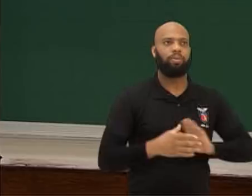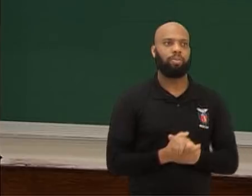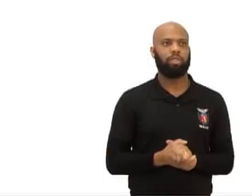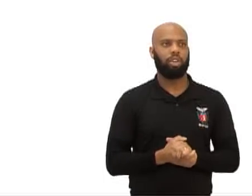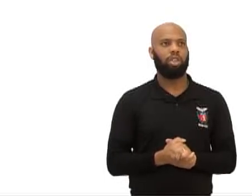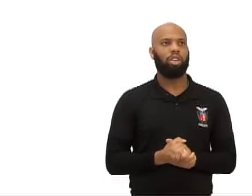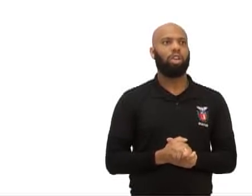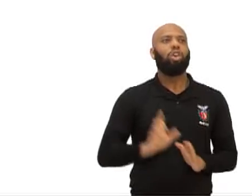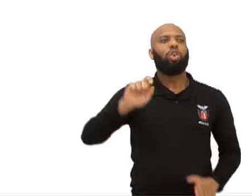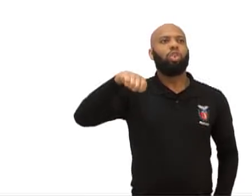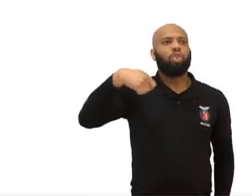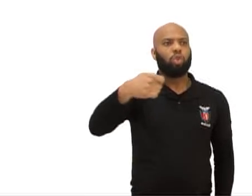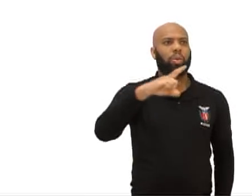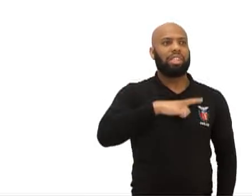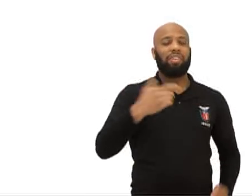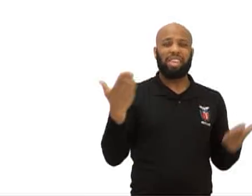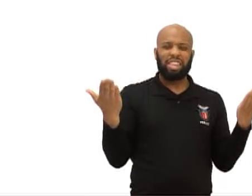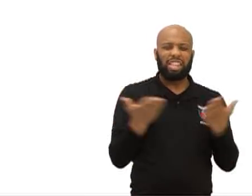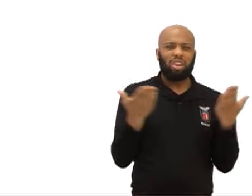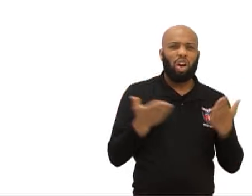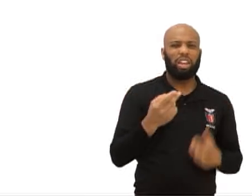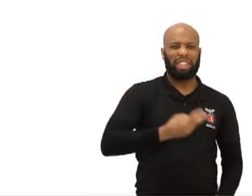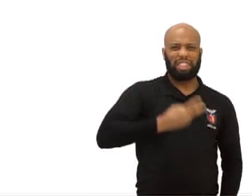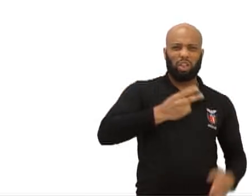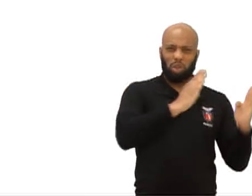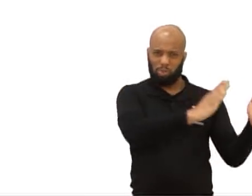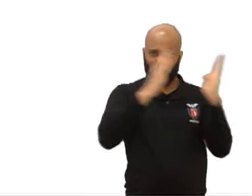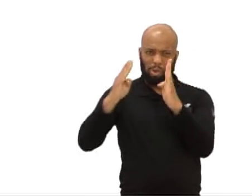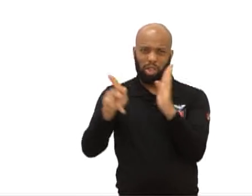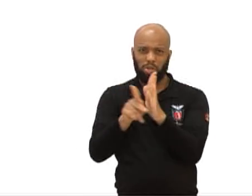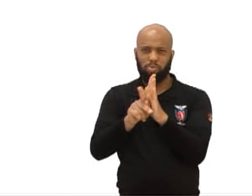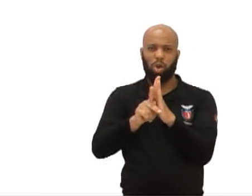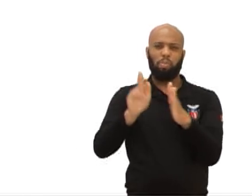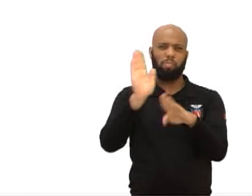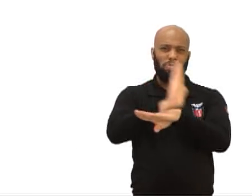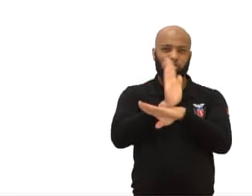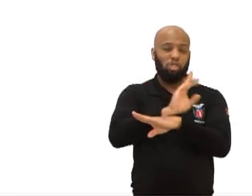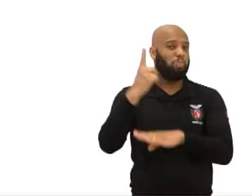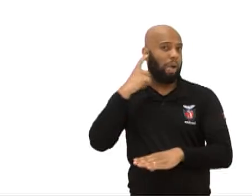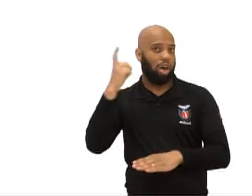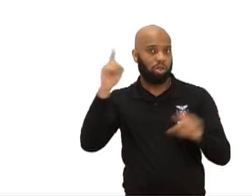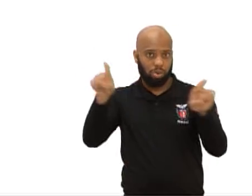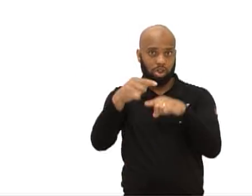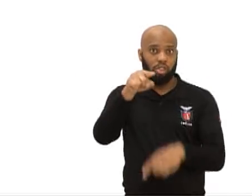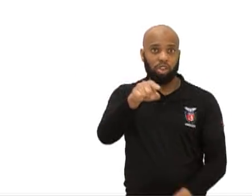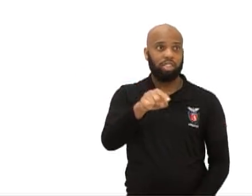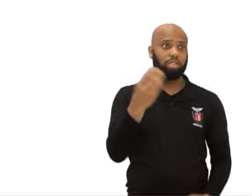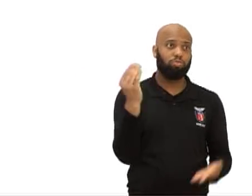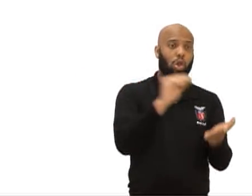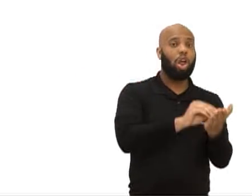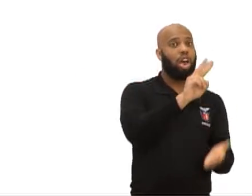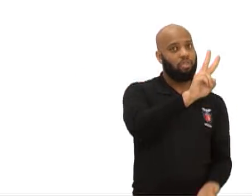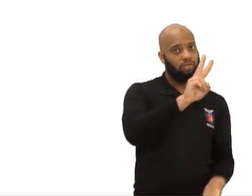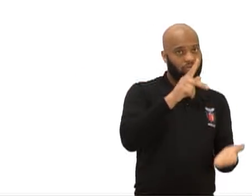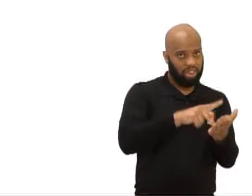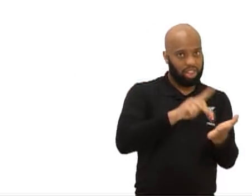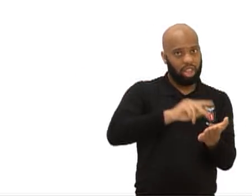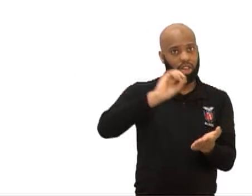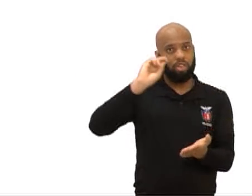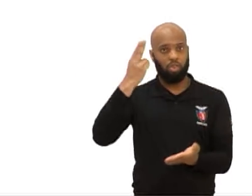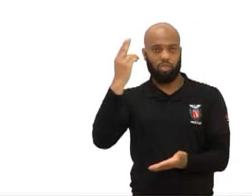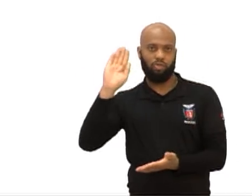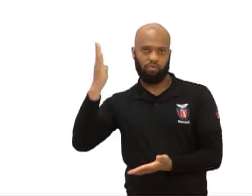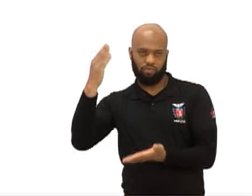3? Sobre este segundo momento da sonoplastia no cinema, marque V ou F.